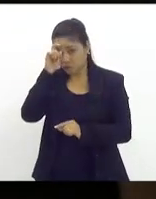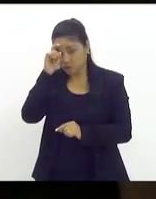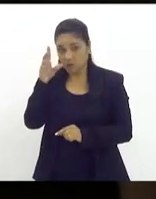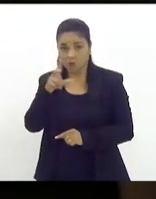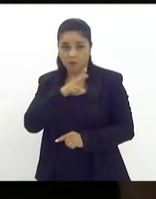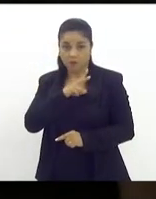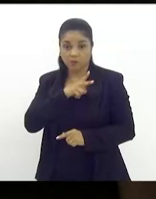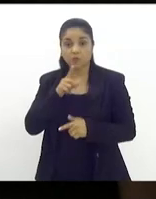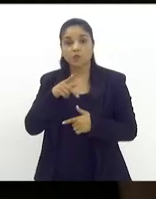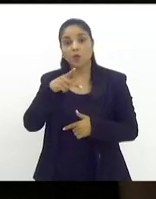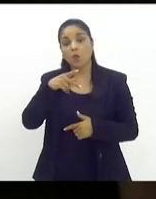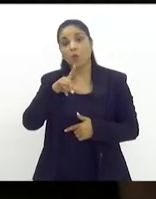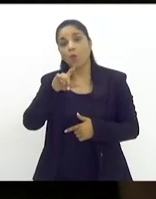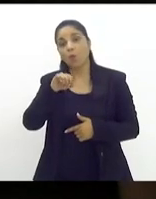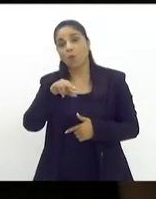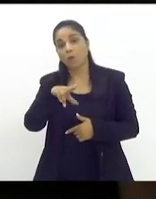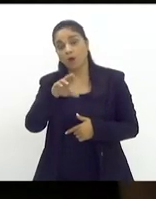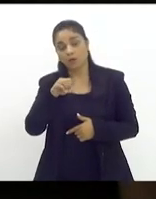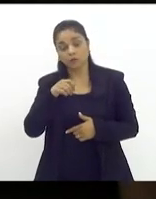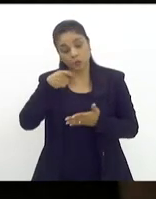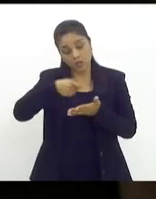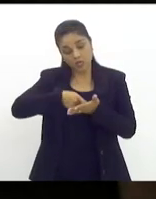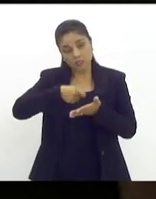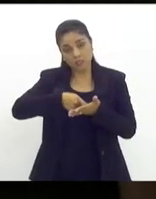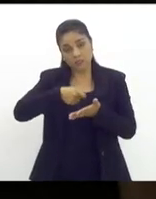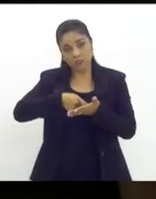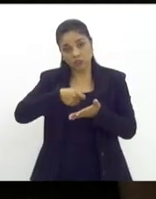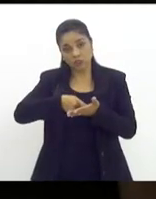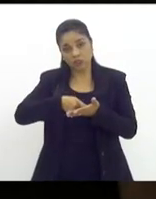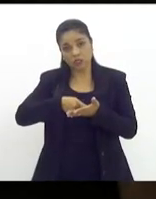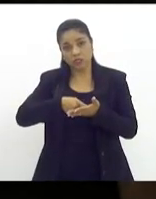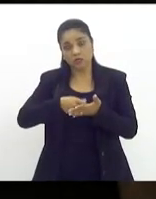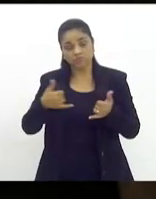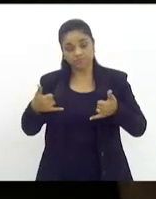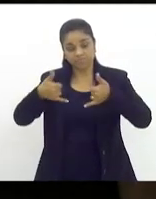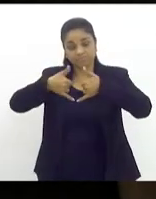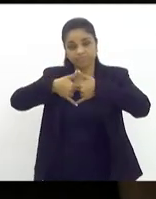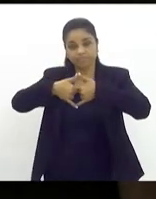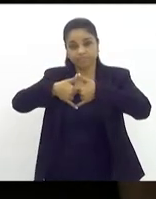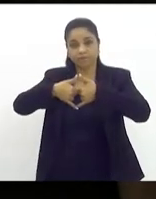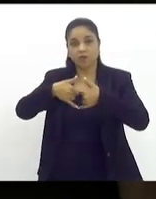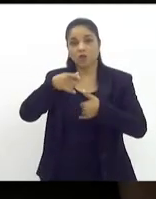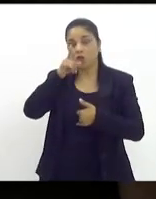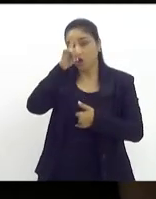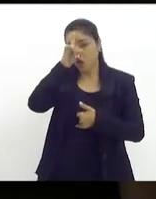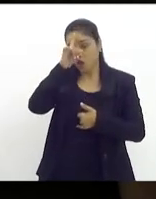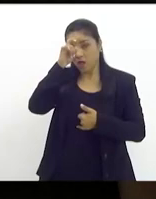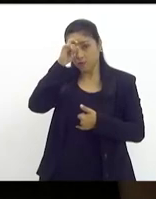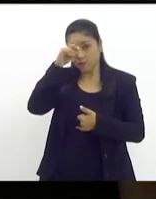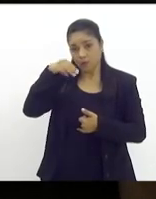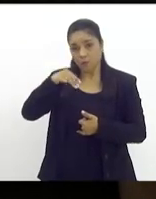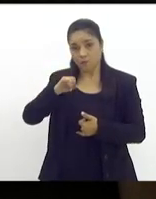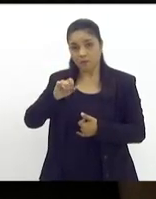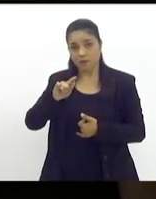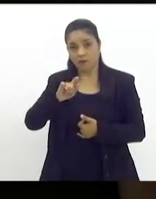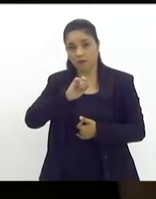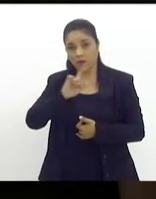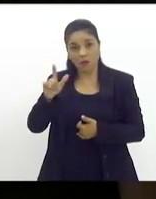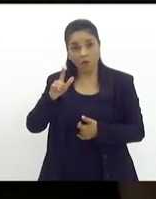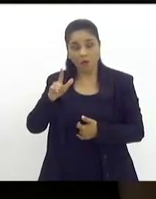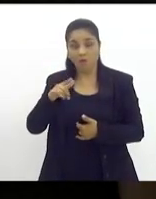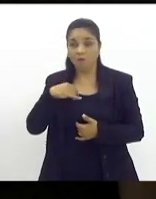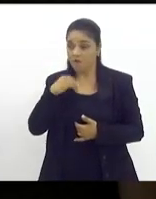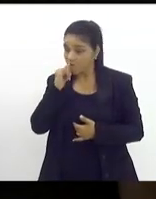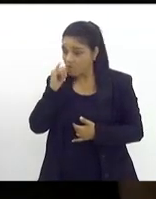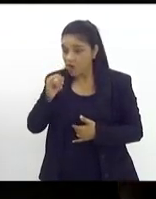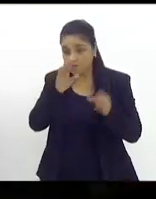saúde exigia que o Hospital Miguel Couto falasse com o hospital que ele vai. Já o hospital, um drama o hospital na UPA público da não fala.